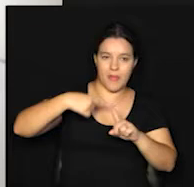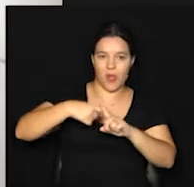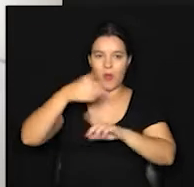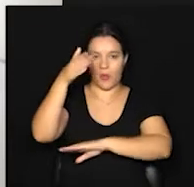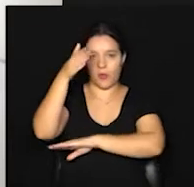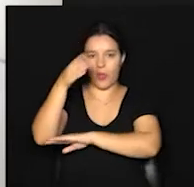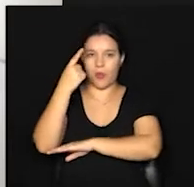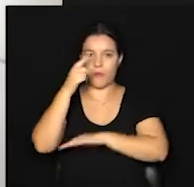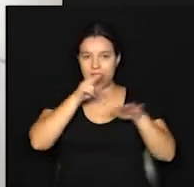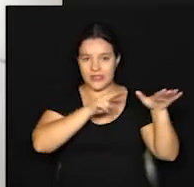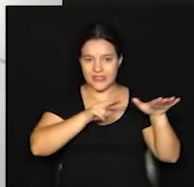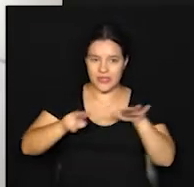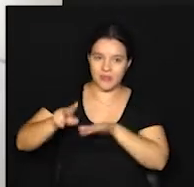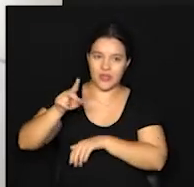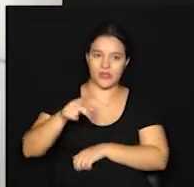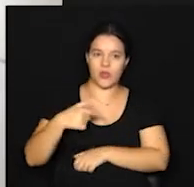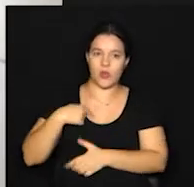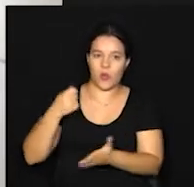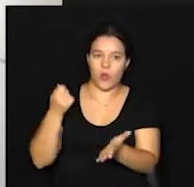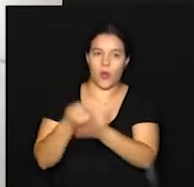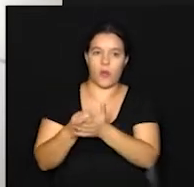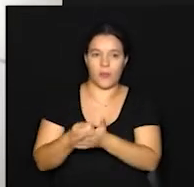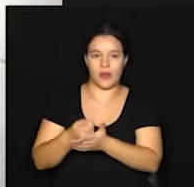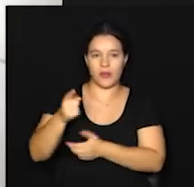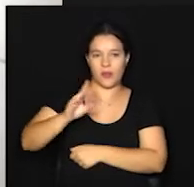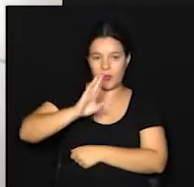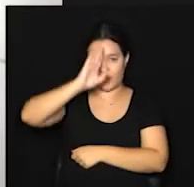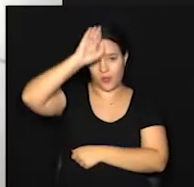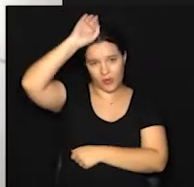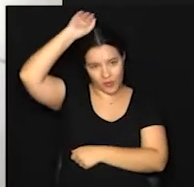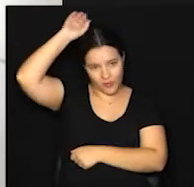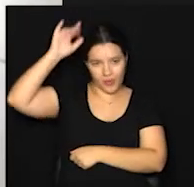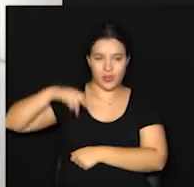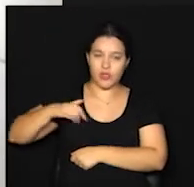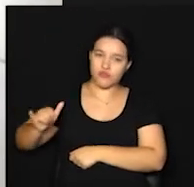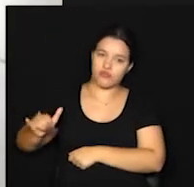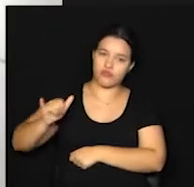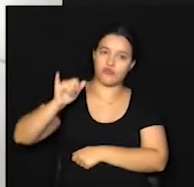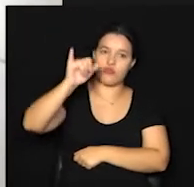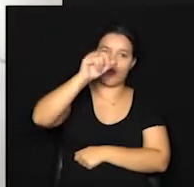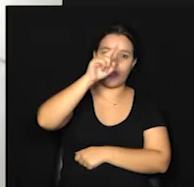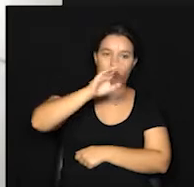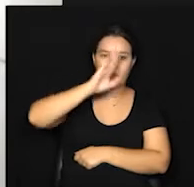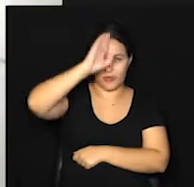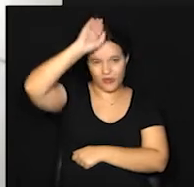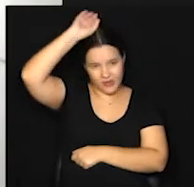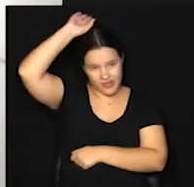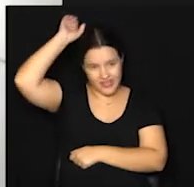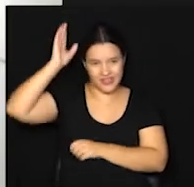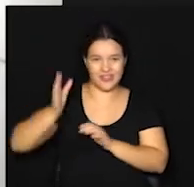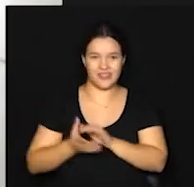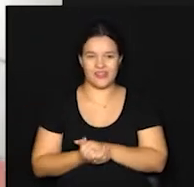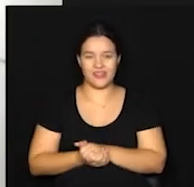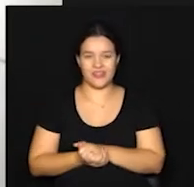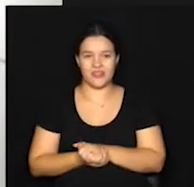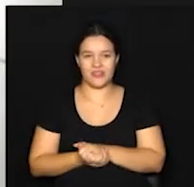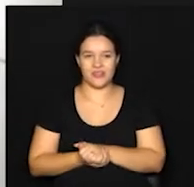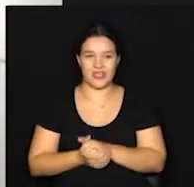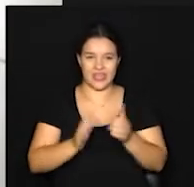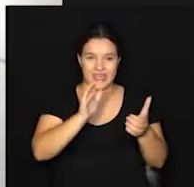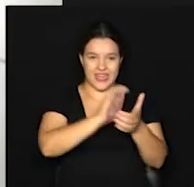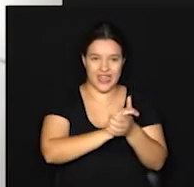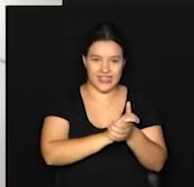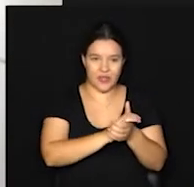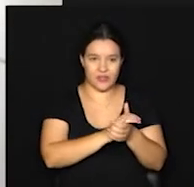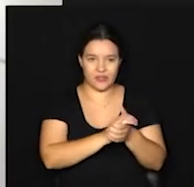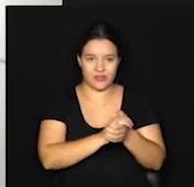semana, Barcelona-Roma, e eu comprei aquele voo e fui para Roma. E até a menina, o casal que eu estava na